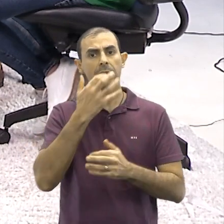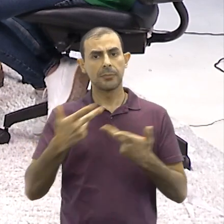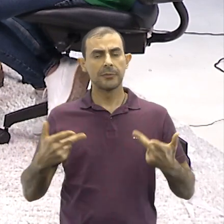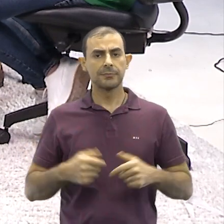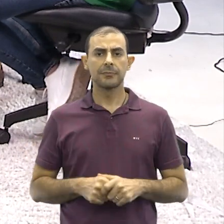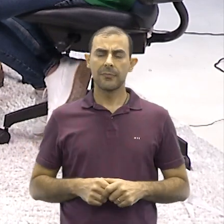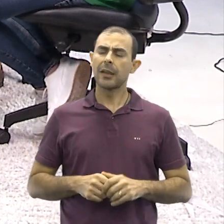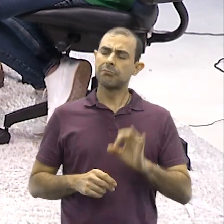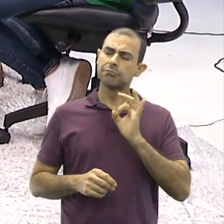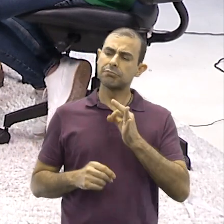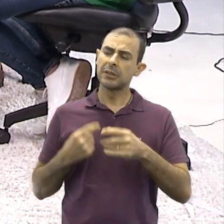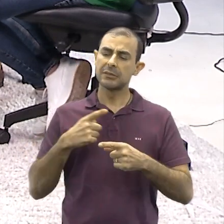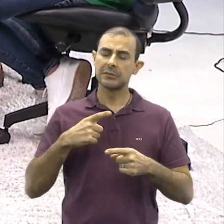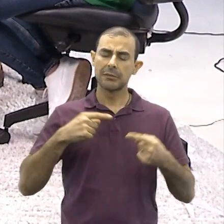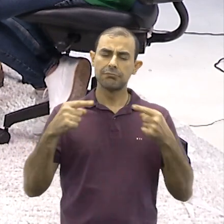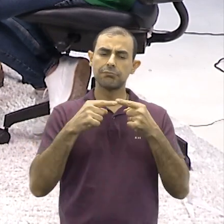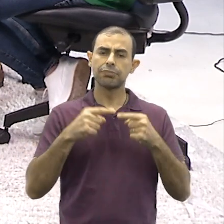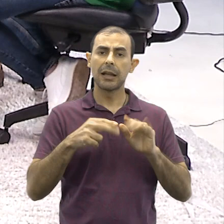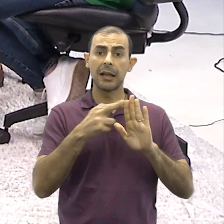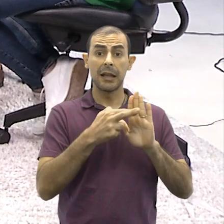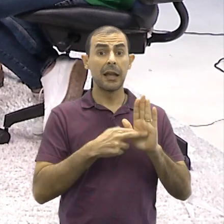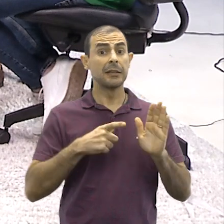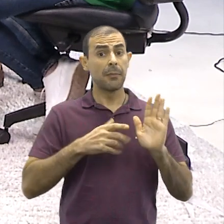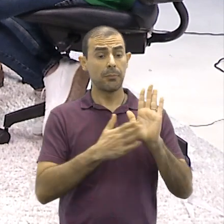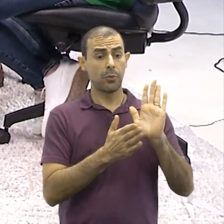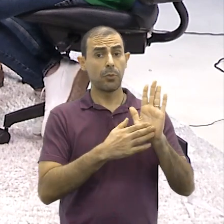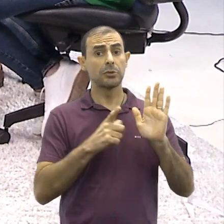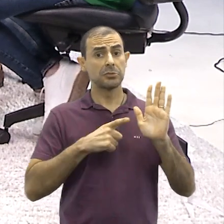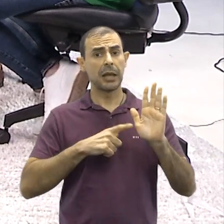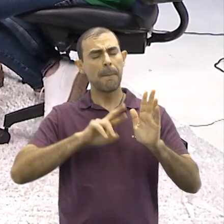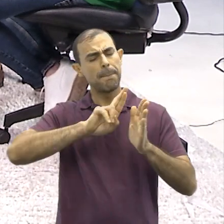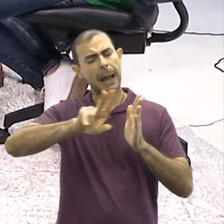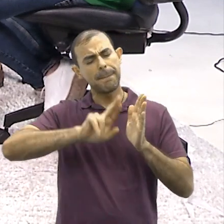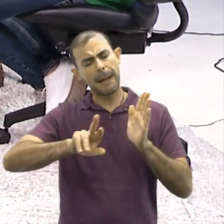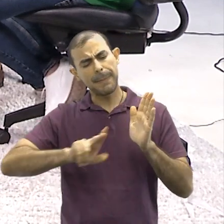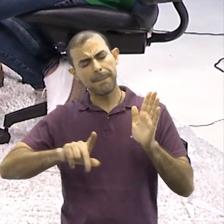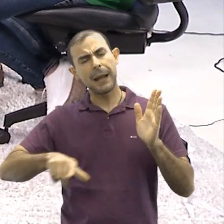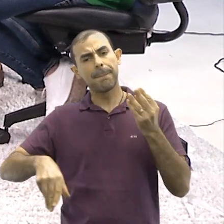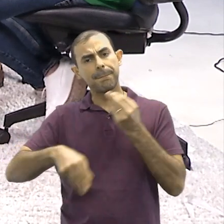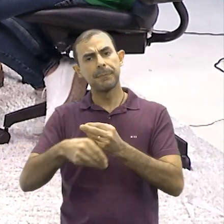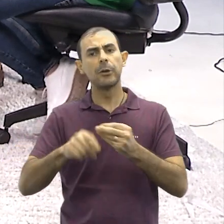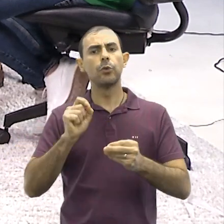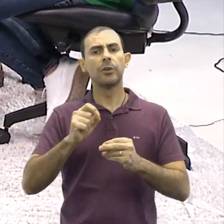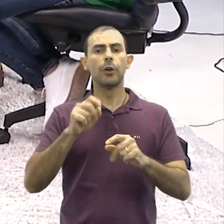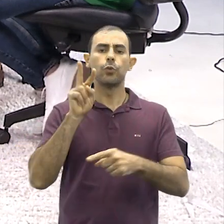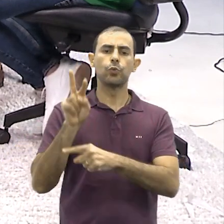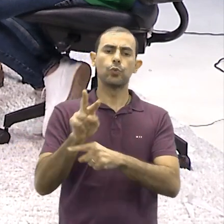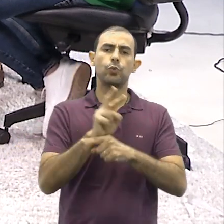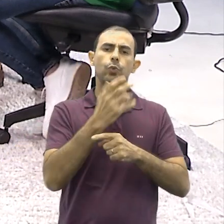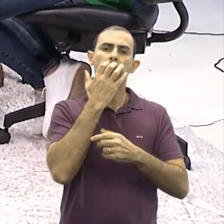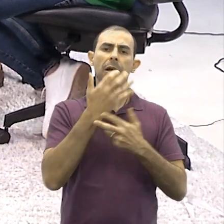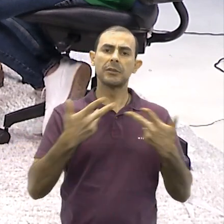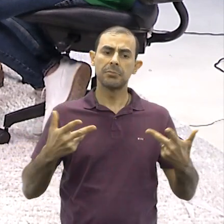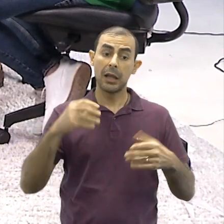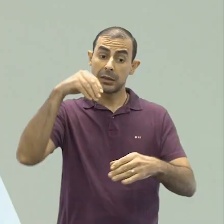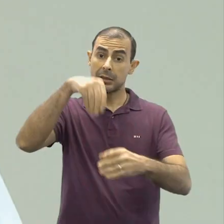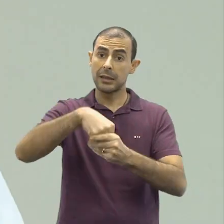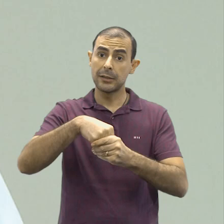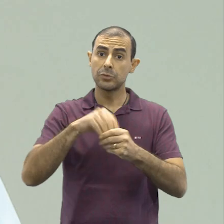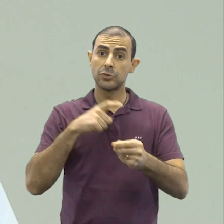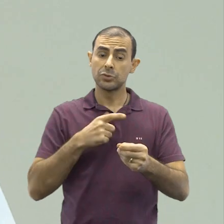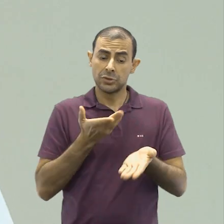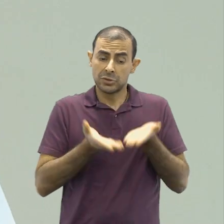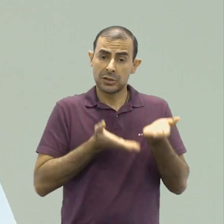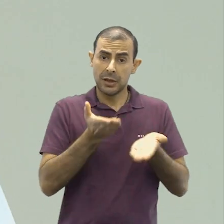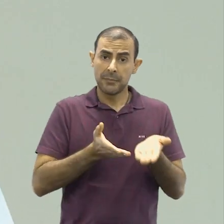ocorrer da melhor maneira possível. E junto com esse projeto vem uma gama de outros cuidados que devemos ter com os nossos animais dentro de clínicas,